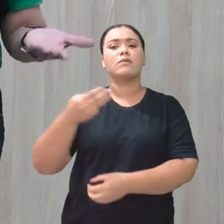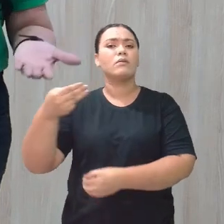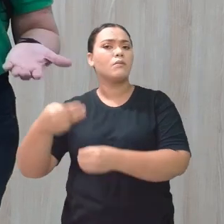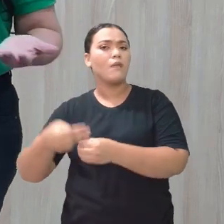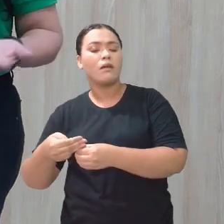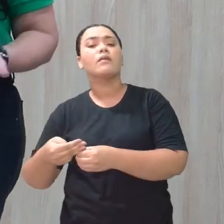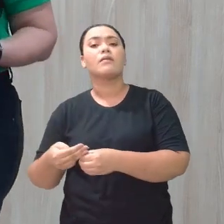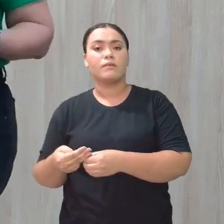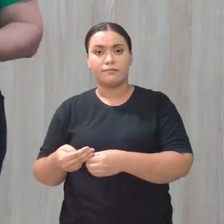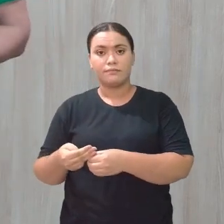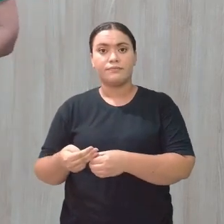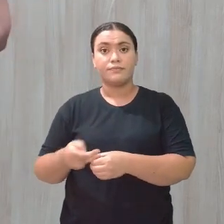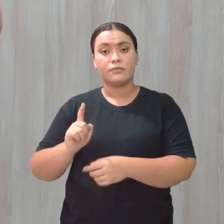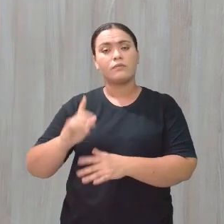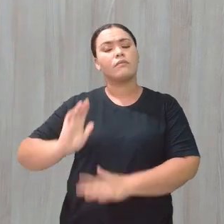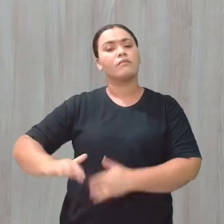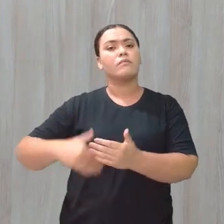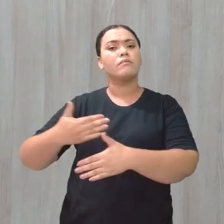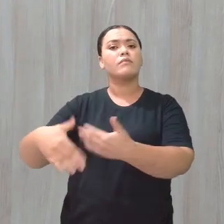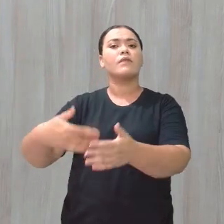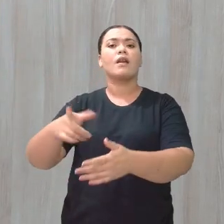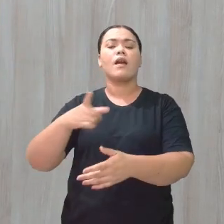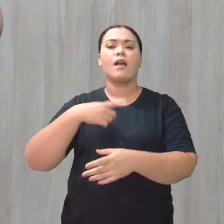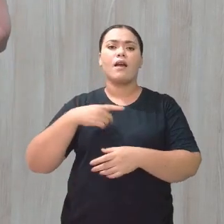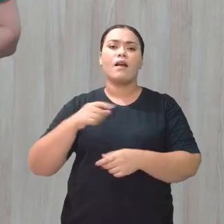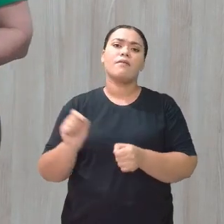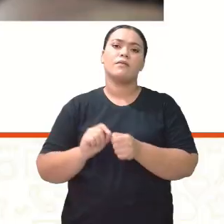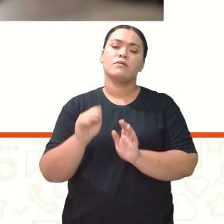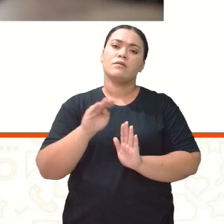municipal, para que dê andamento a essas ações.